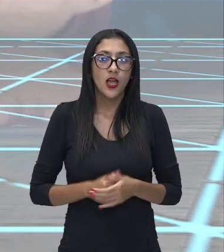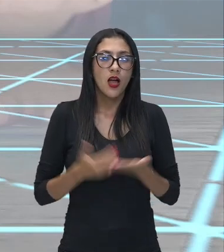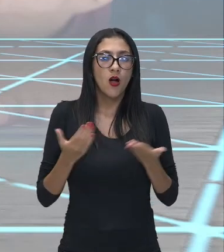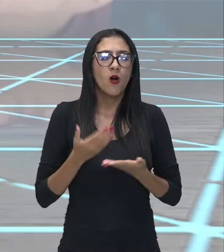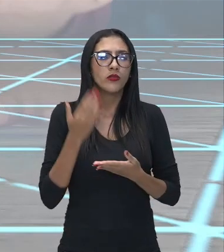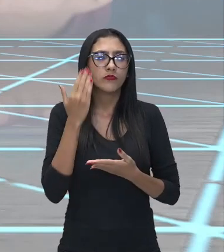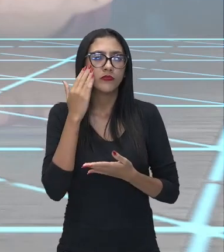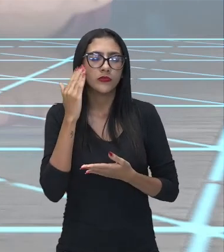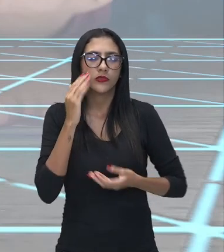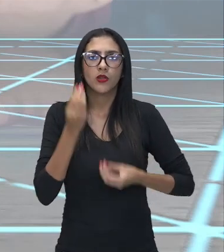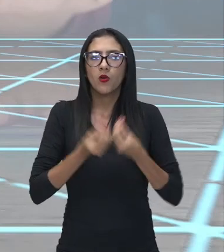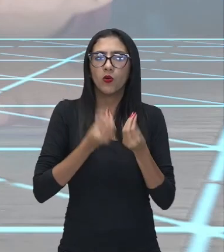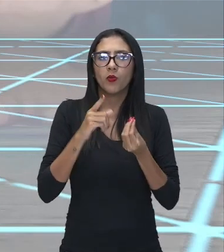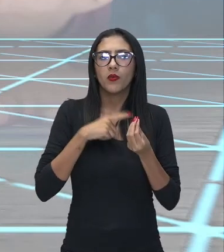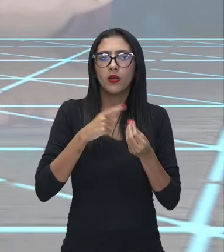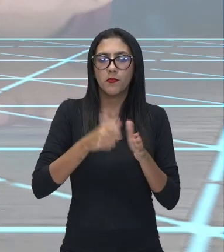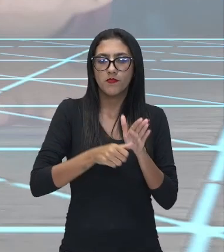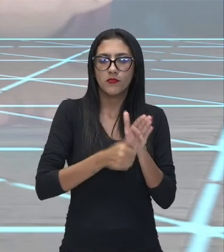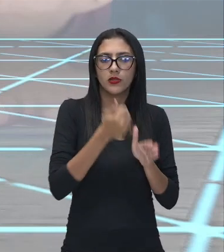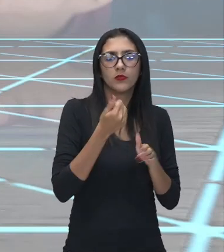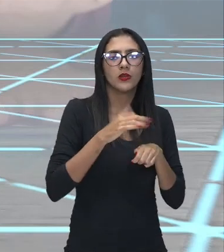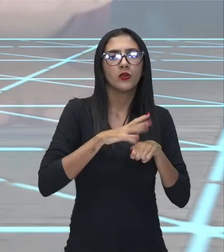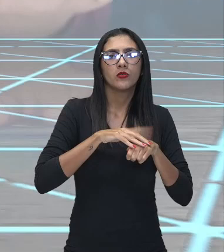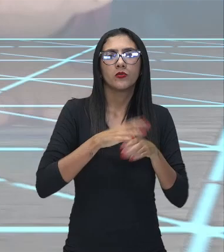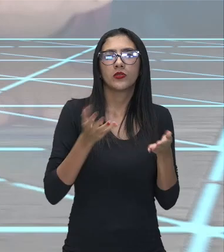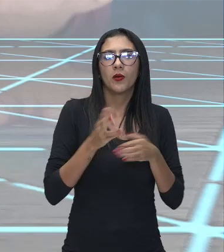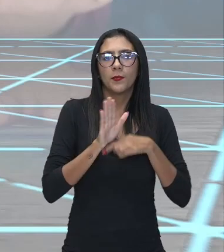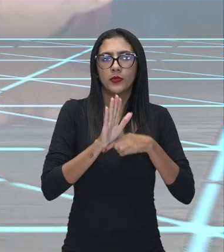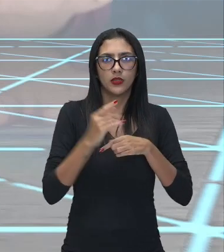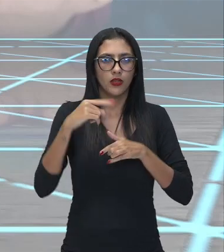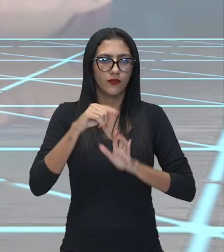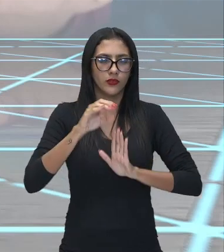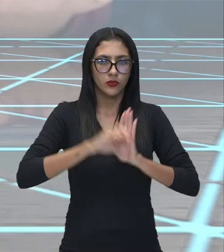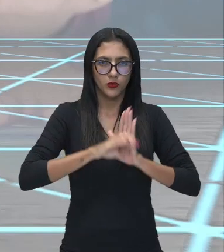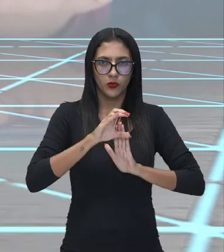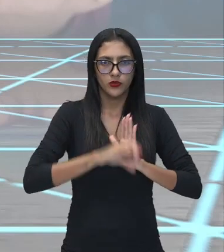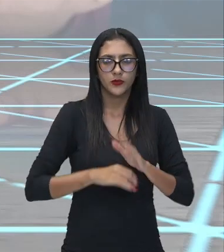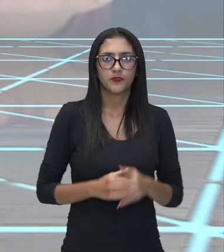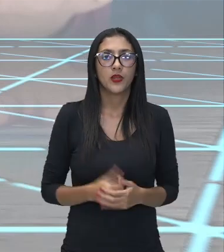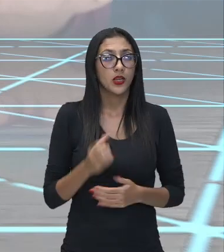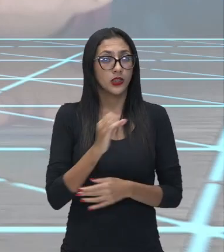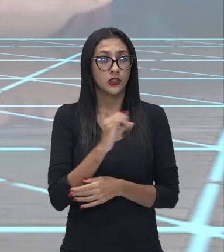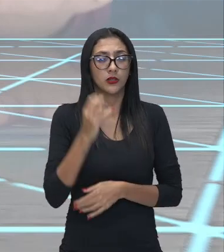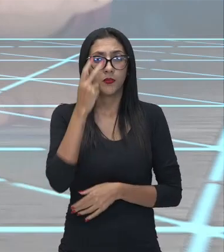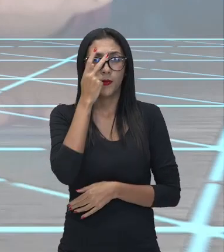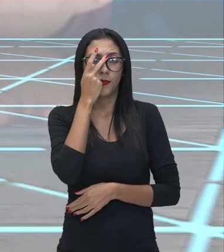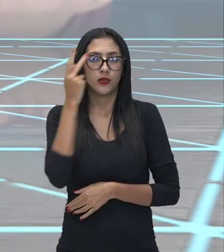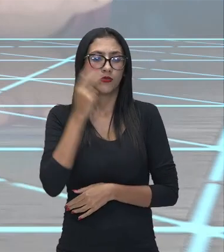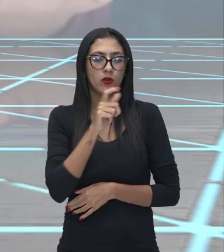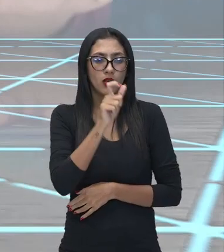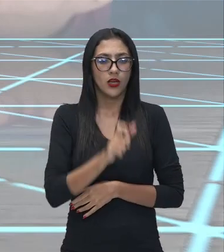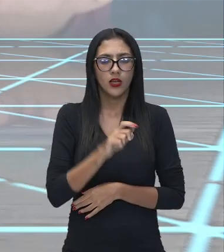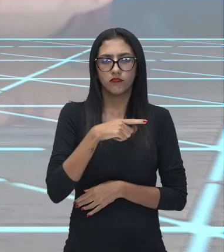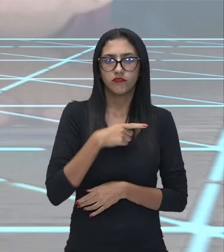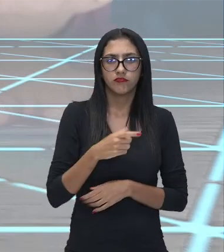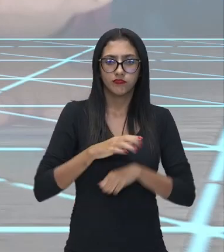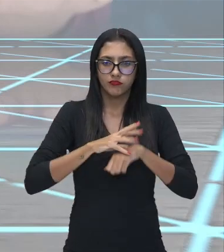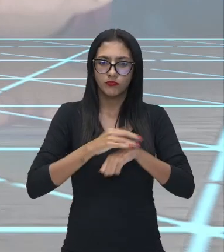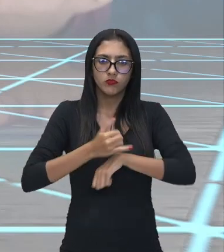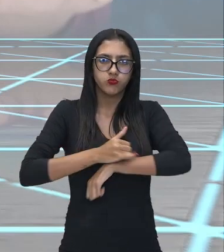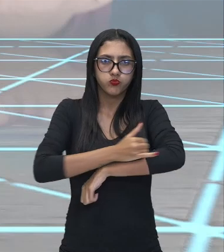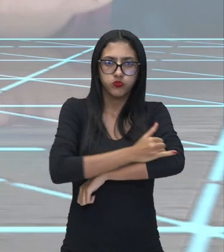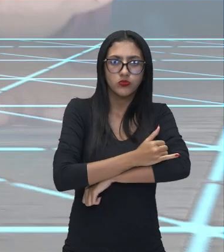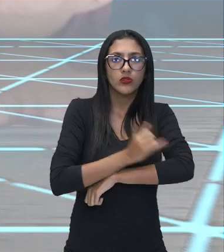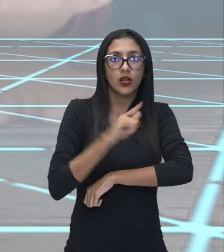está vindo como primeira doença a ser apresentada aqui para vocês. Porque uma pessoa, um indivíduo que ele é obeso,